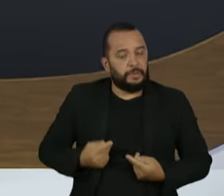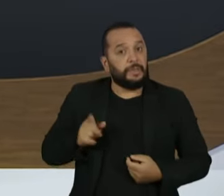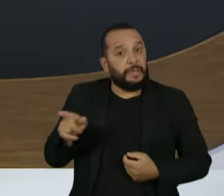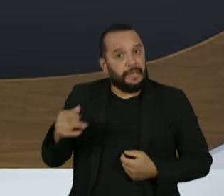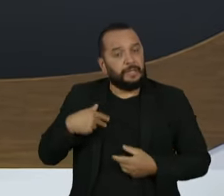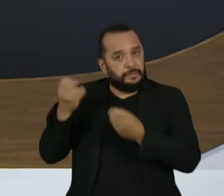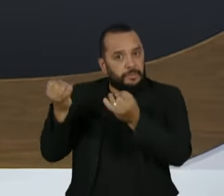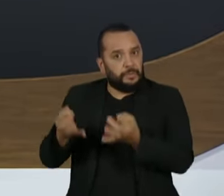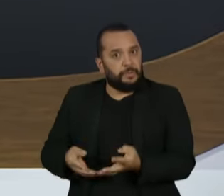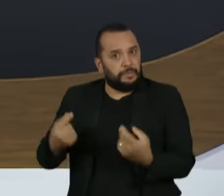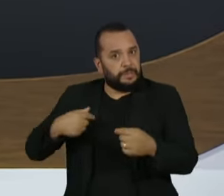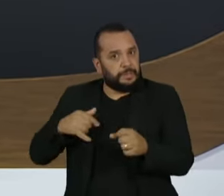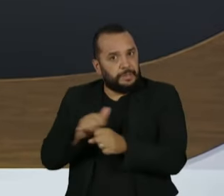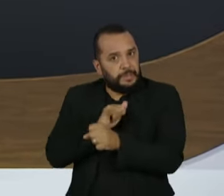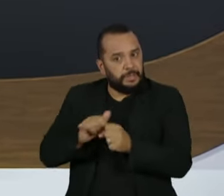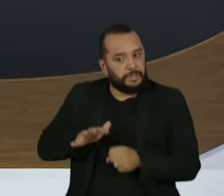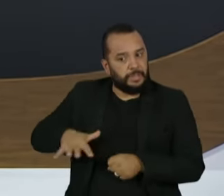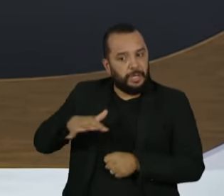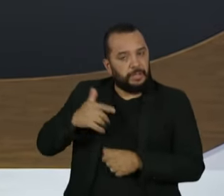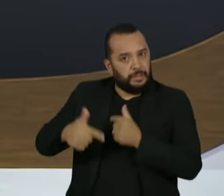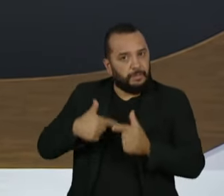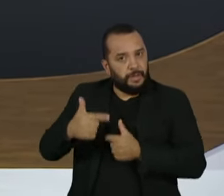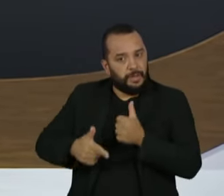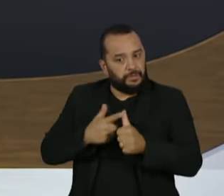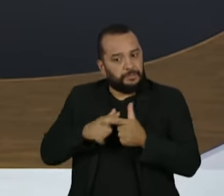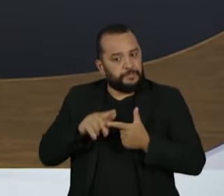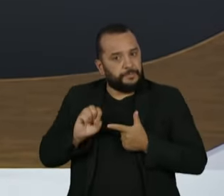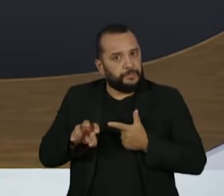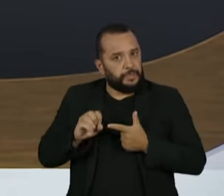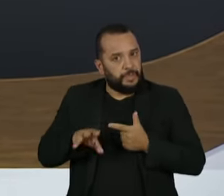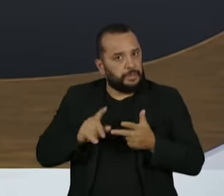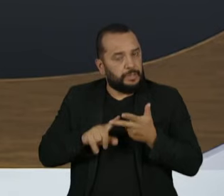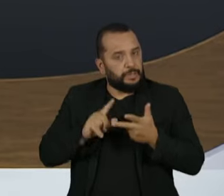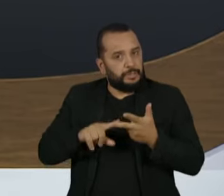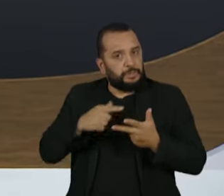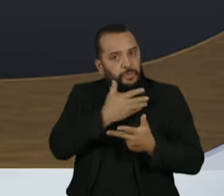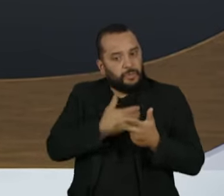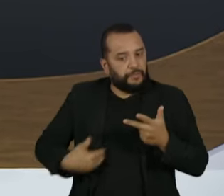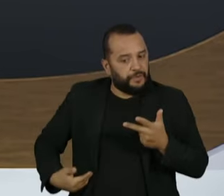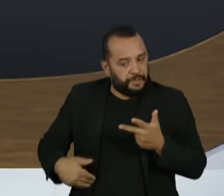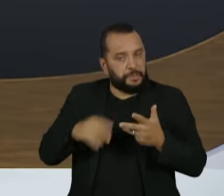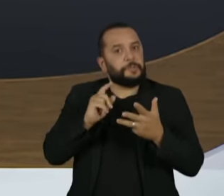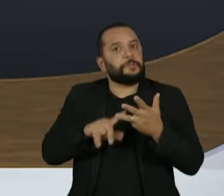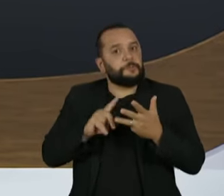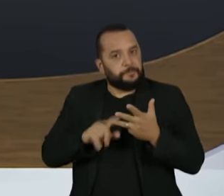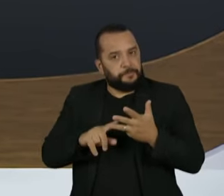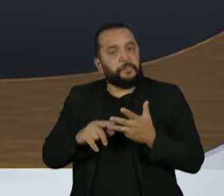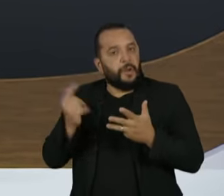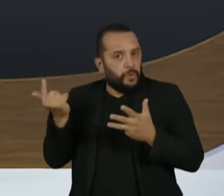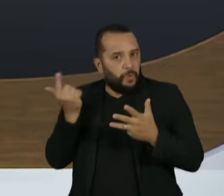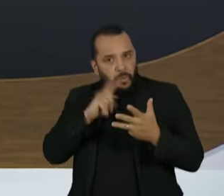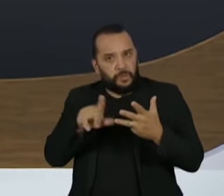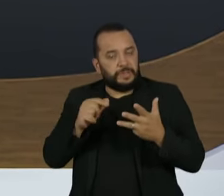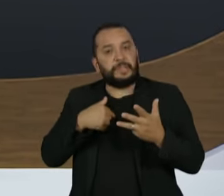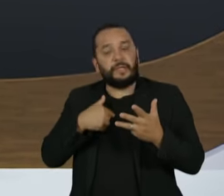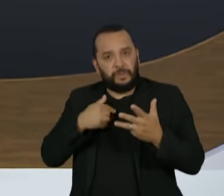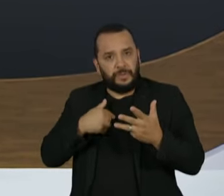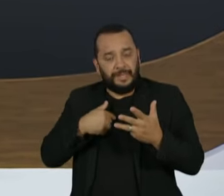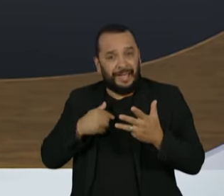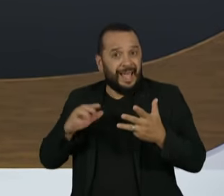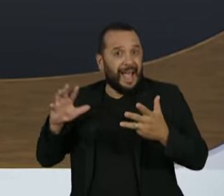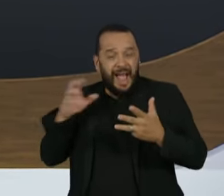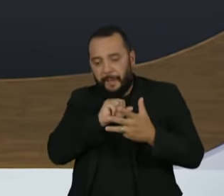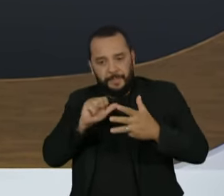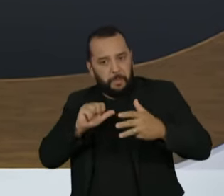estratégias no mundo do trabalho na educação e nas esferas governamentais para lidar com a rápida mutação